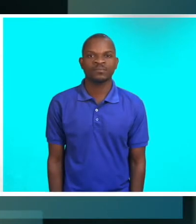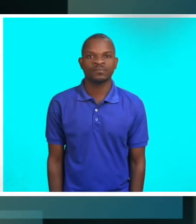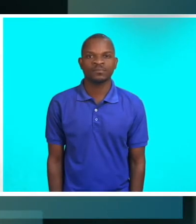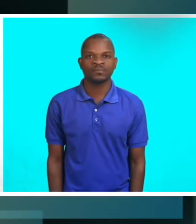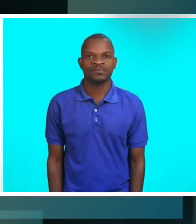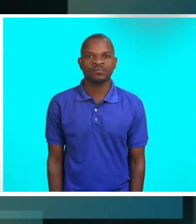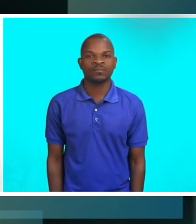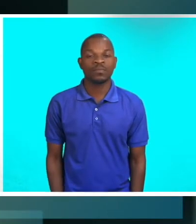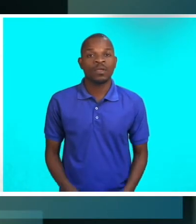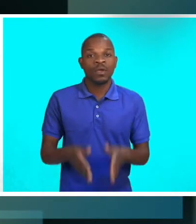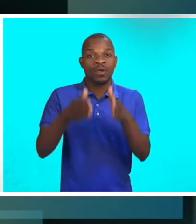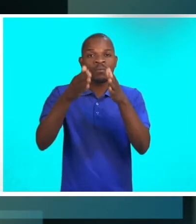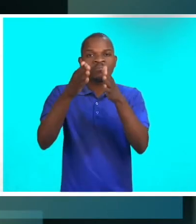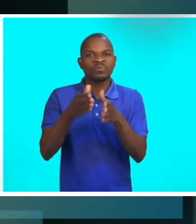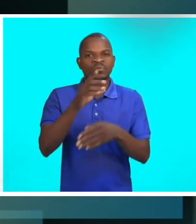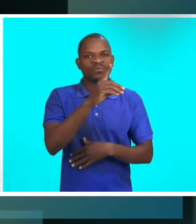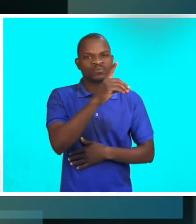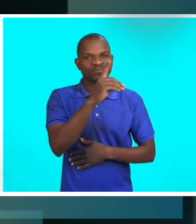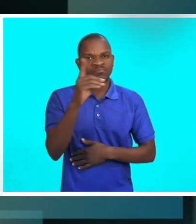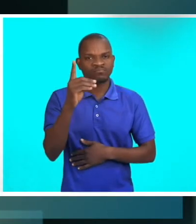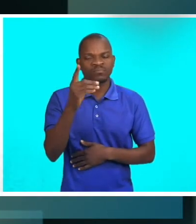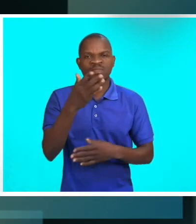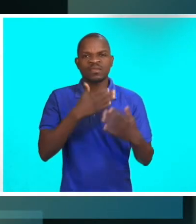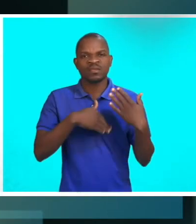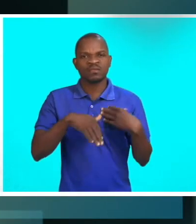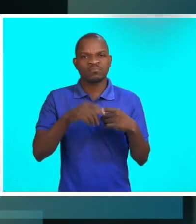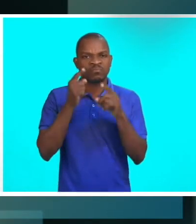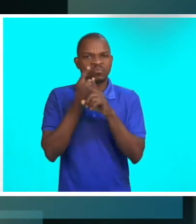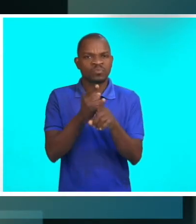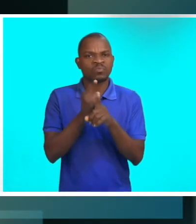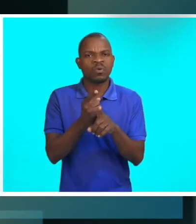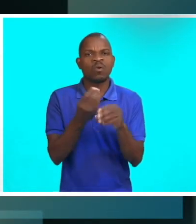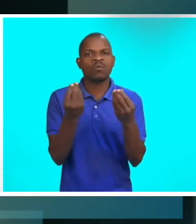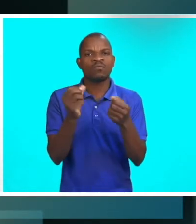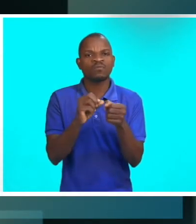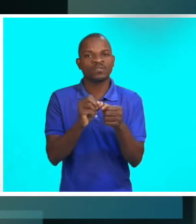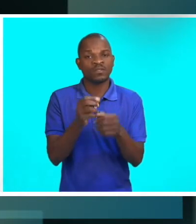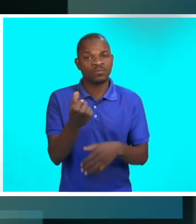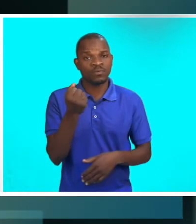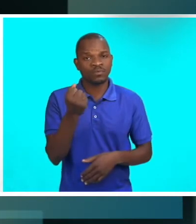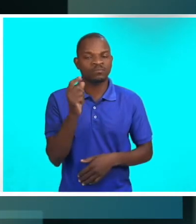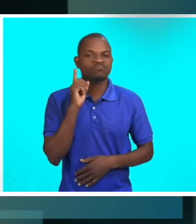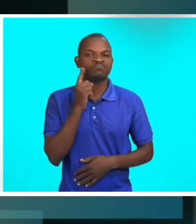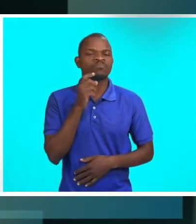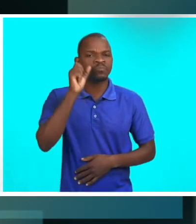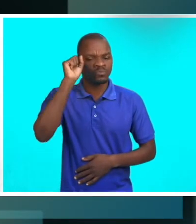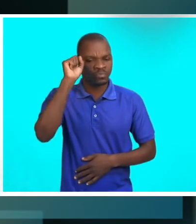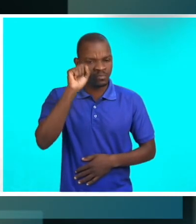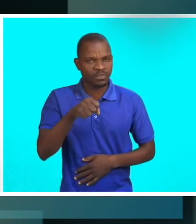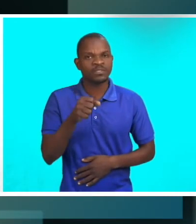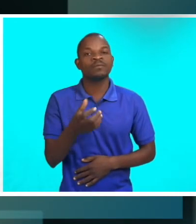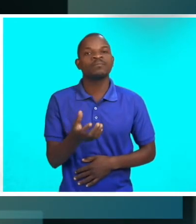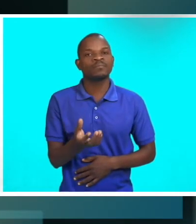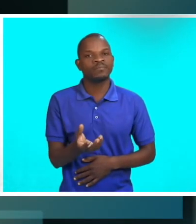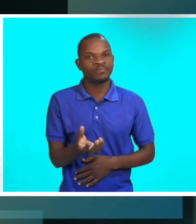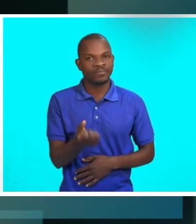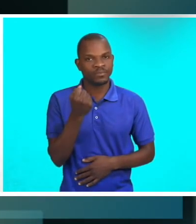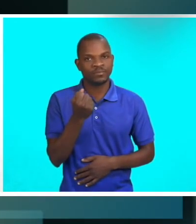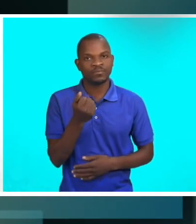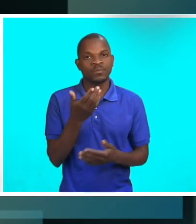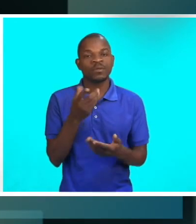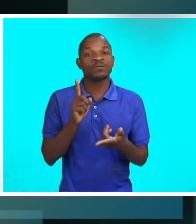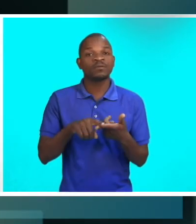deficiência, pretende praticar essa arte. Como é que é possível? É mais do que possível. Mais do que possível. Por acaso, eu participei